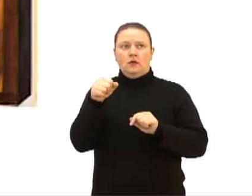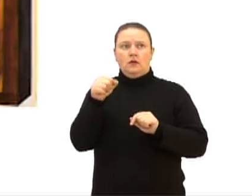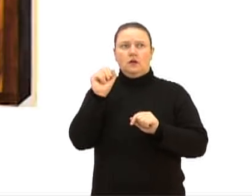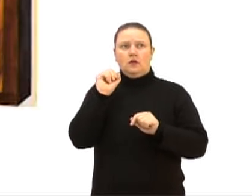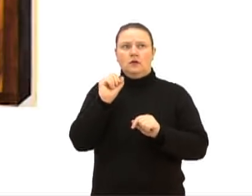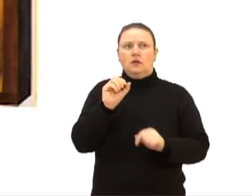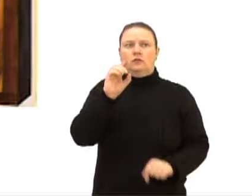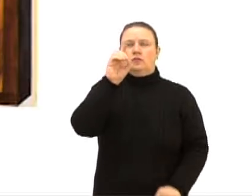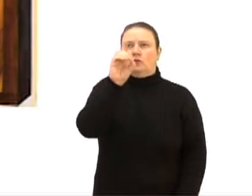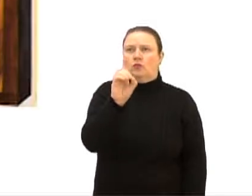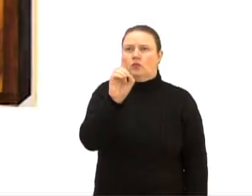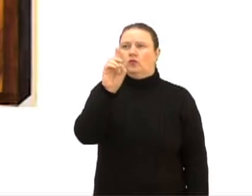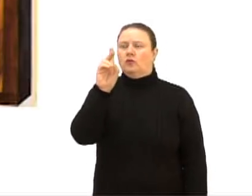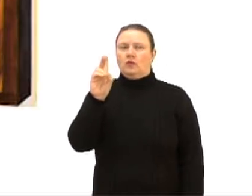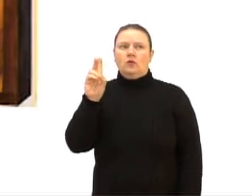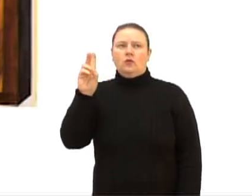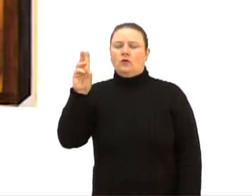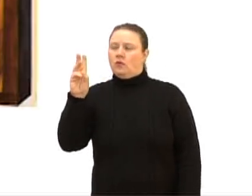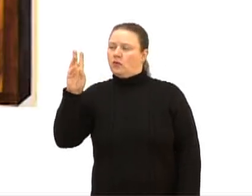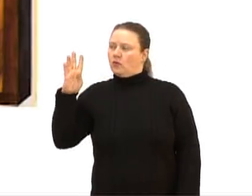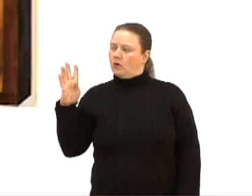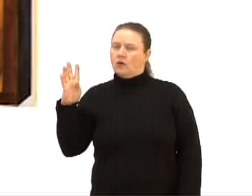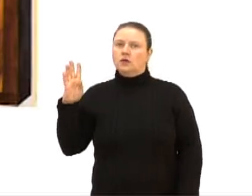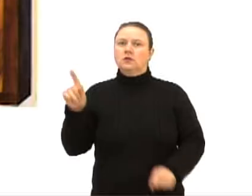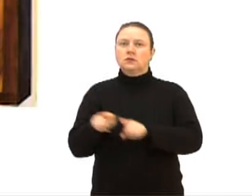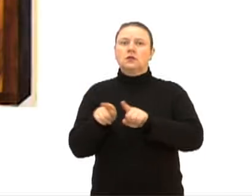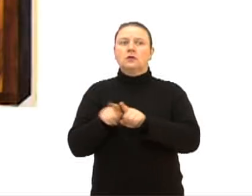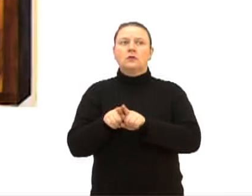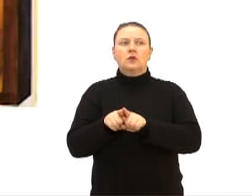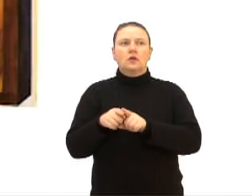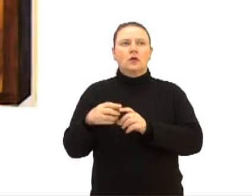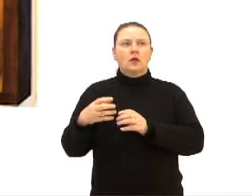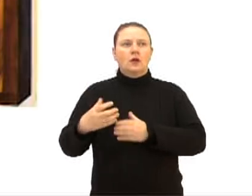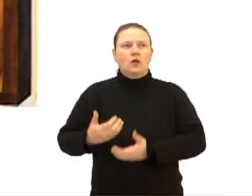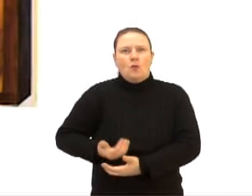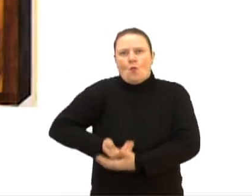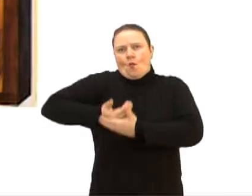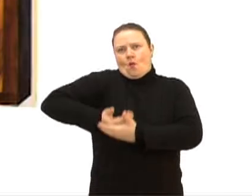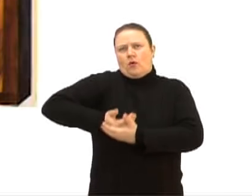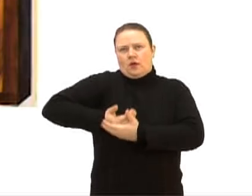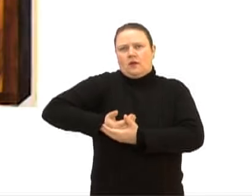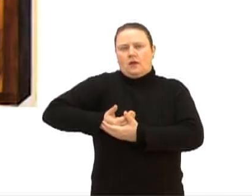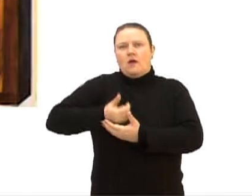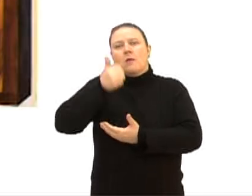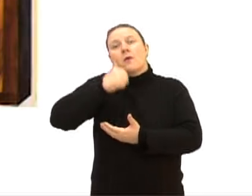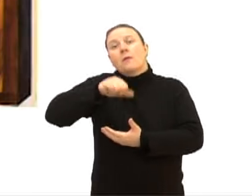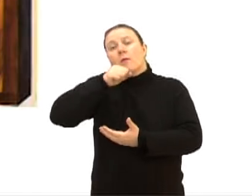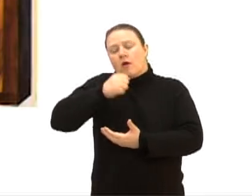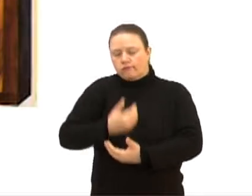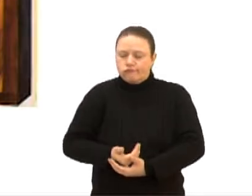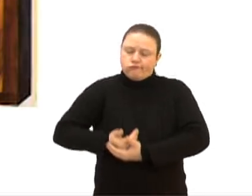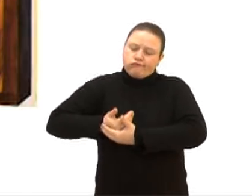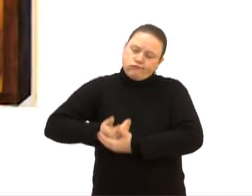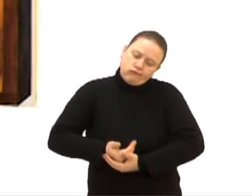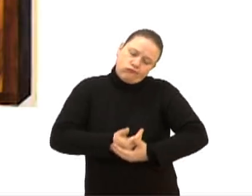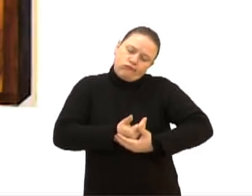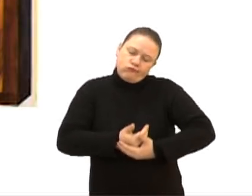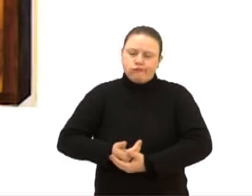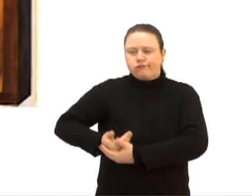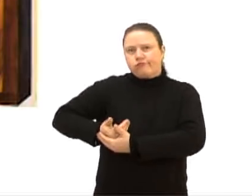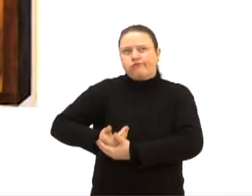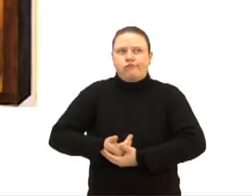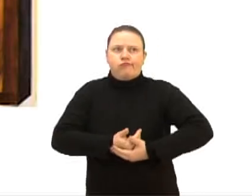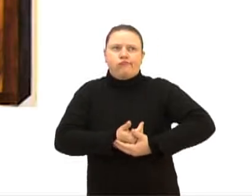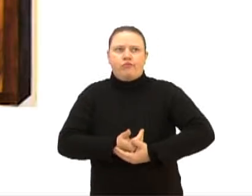que tem uma criança no colo da mãe, né? Tá bem sensível, bem difícil de ver, mas ele